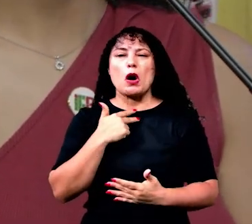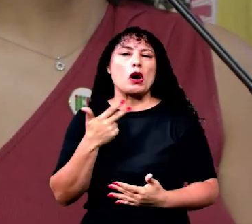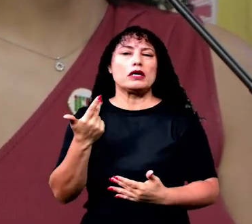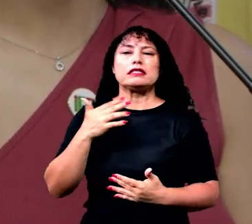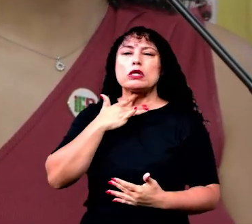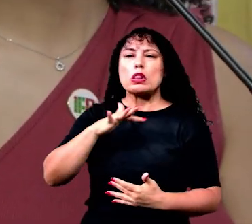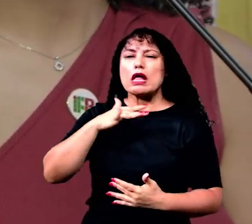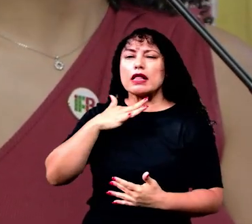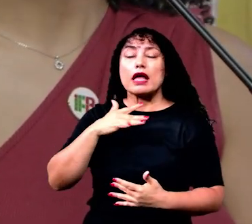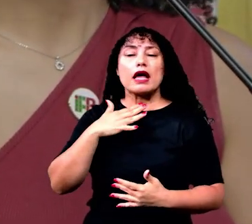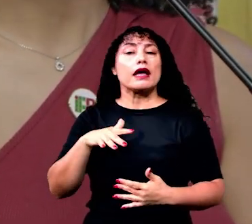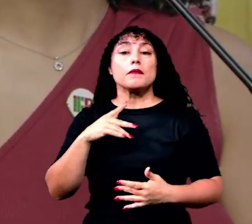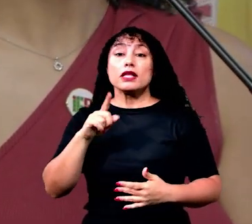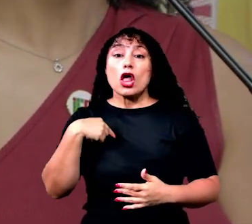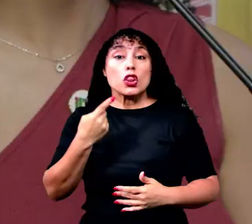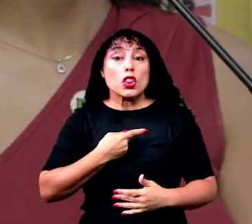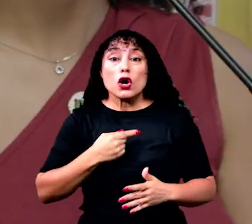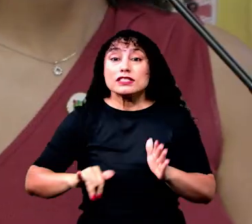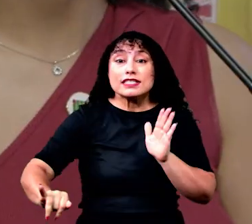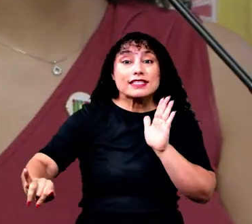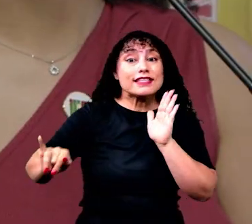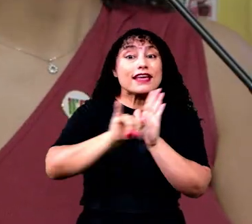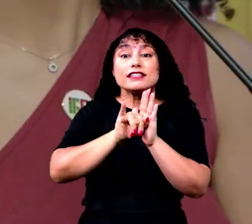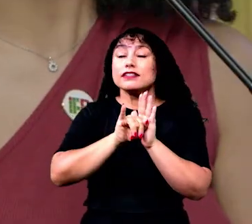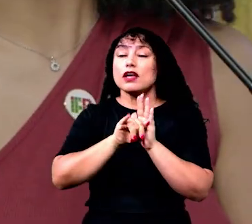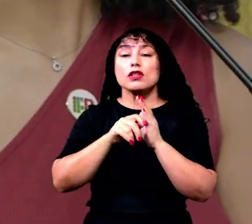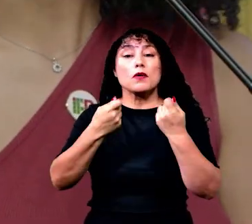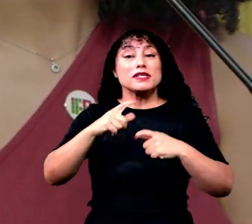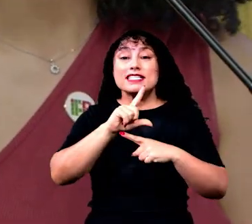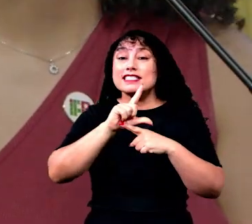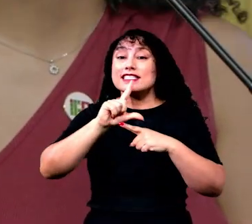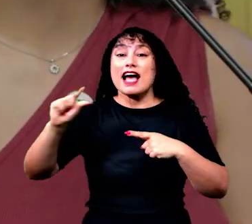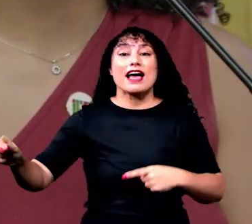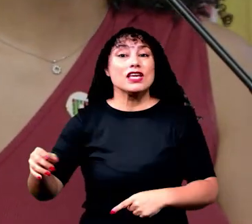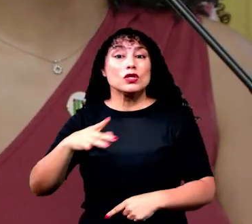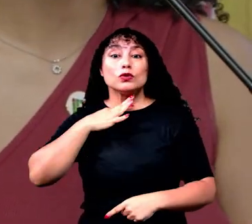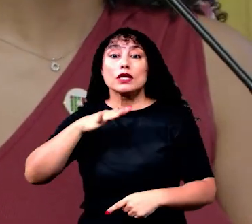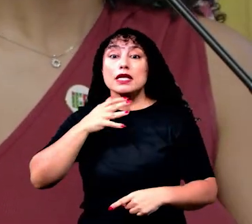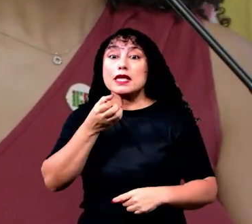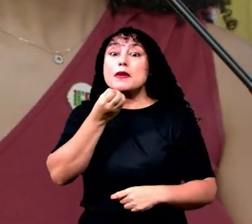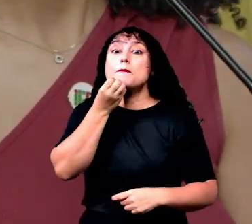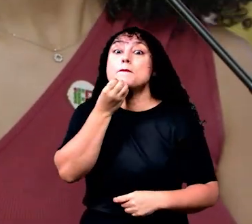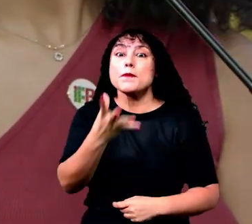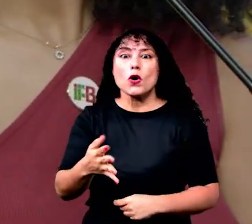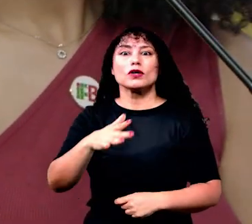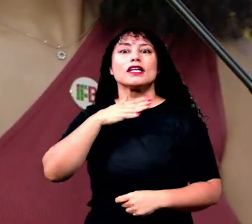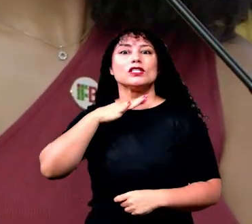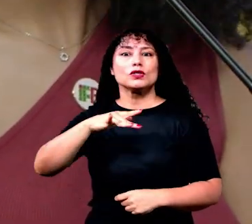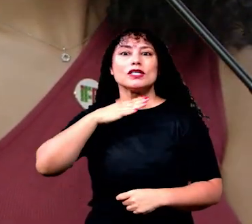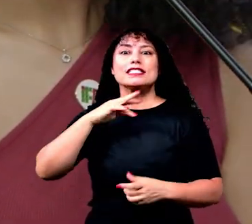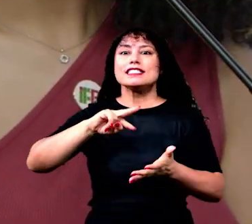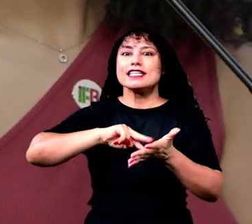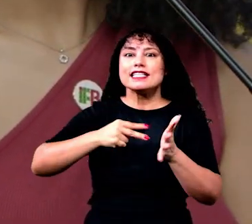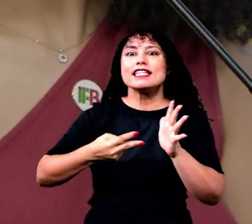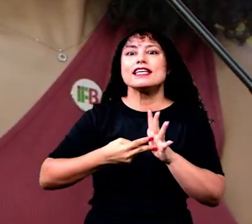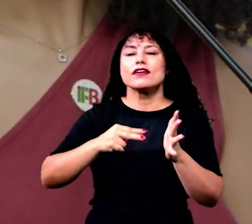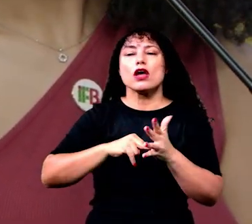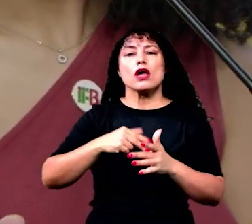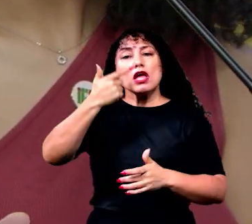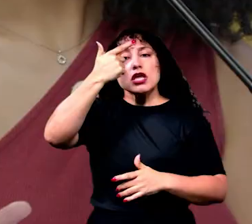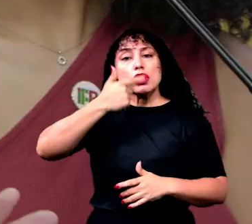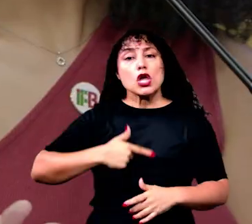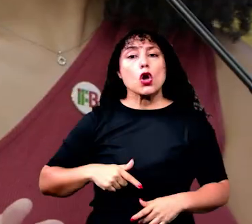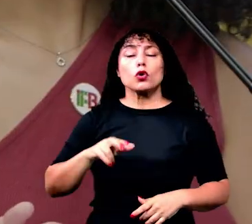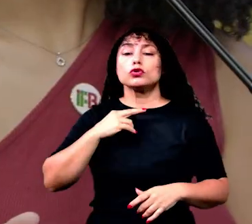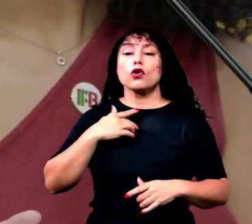você não pode ter sotaque, mas sotaque é a nossa identidade. A gente não tem que sair do sotaque. Que bom que a gente tem sotaque, Sim, né, é uma- significa que